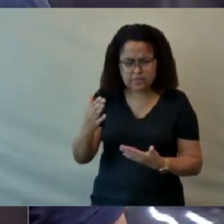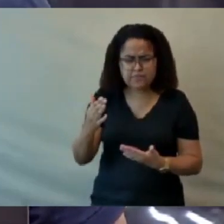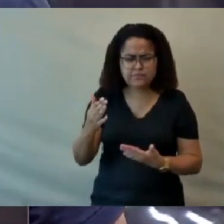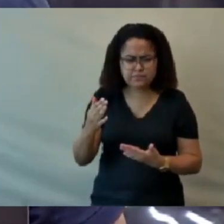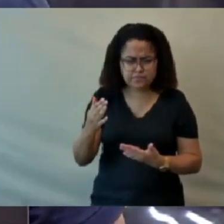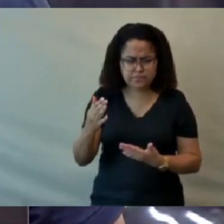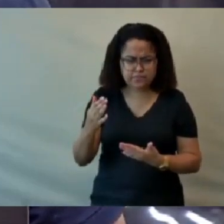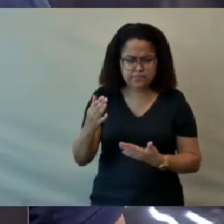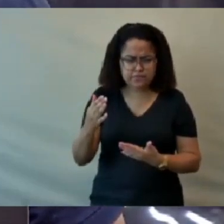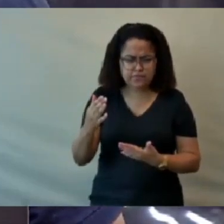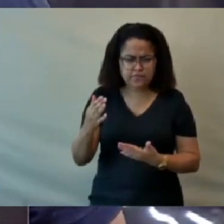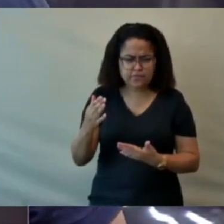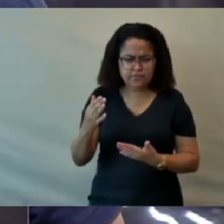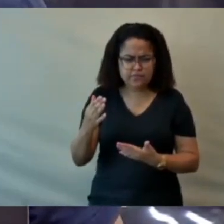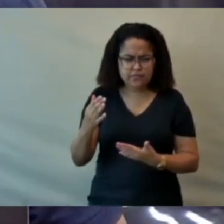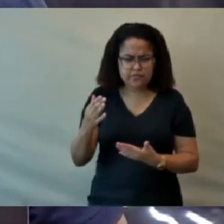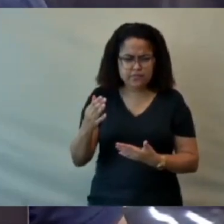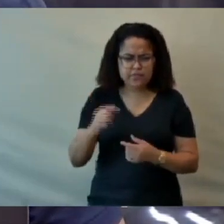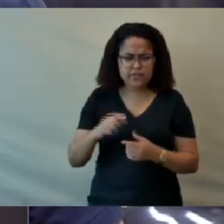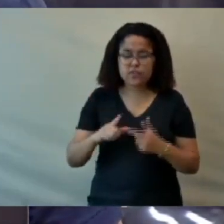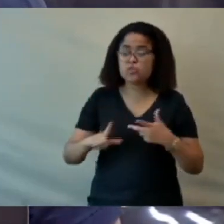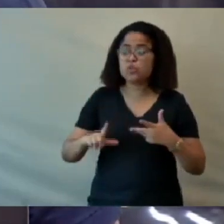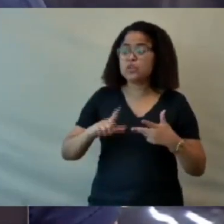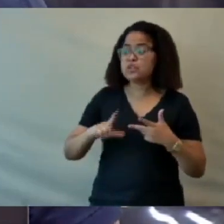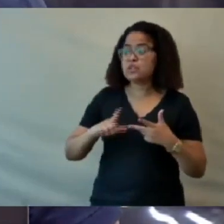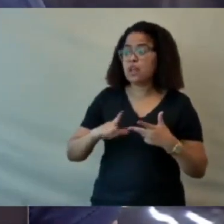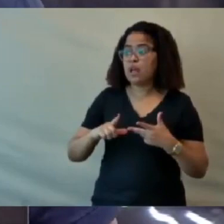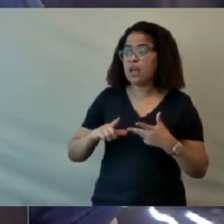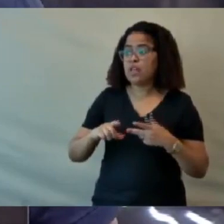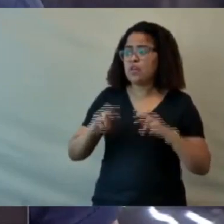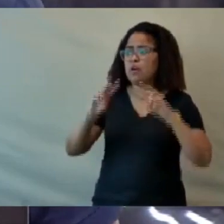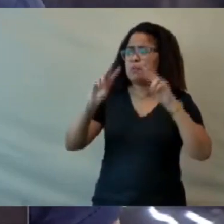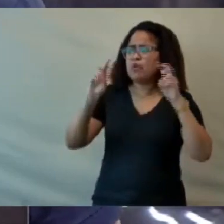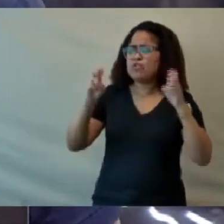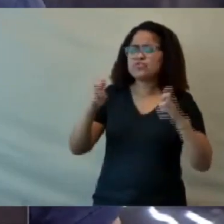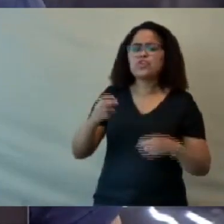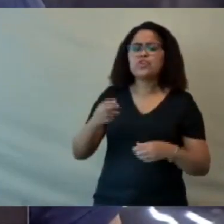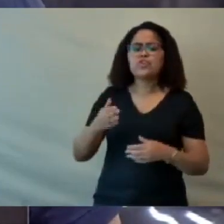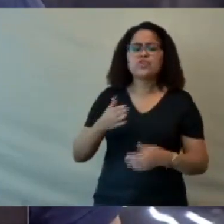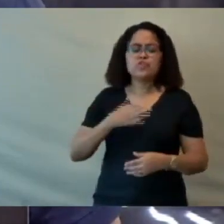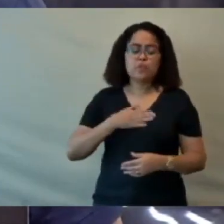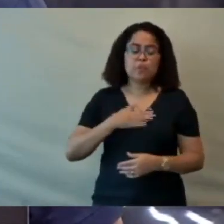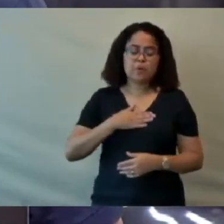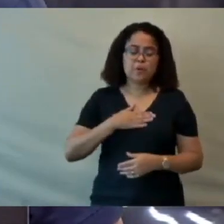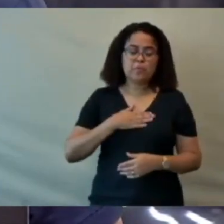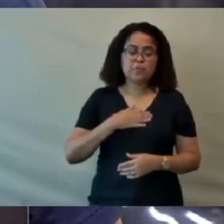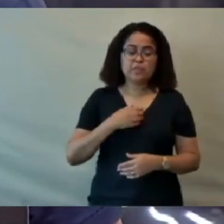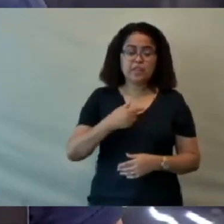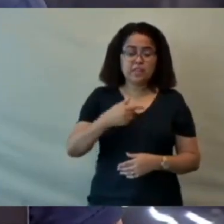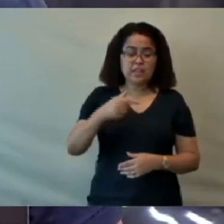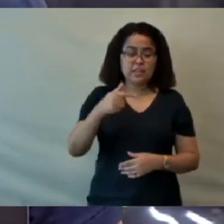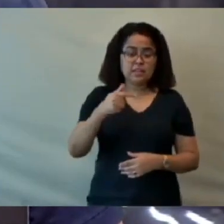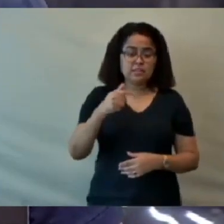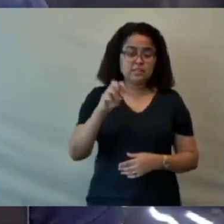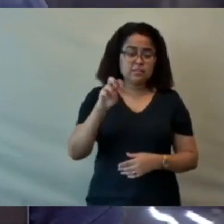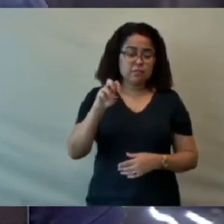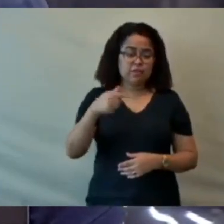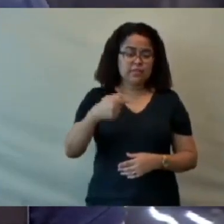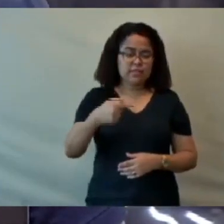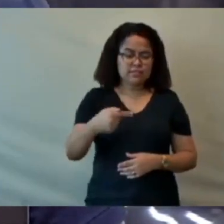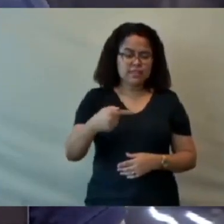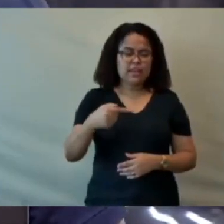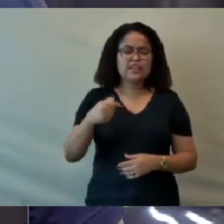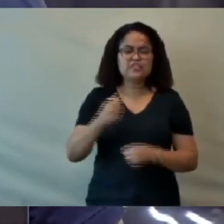legislando em causa própria eu fiz 57 anos esse ano e estou chegando lá mas a gente tem uma preocupação muito